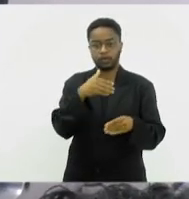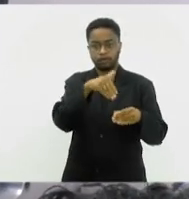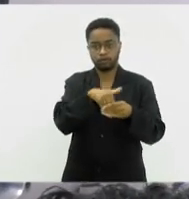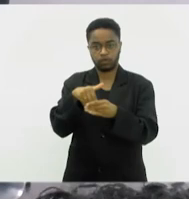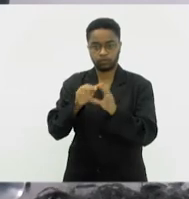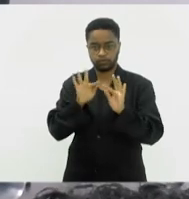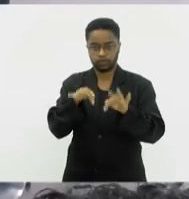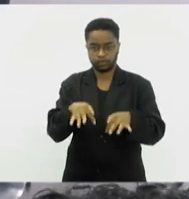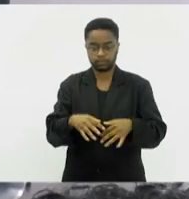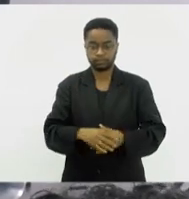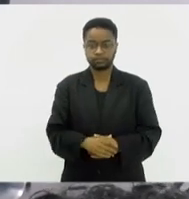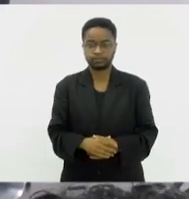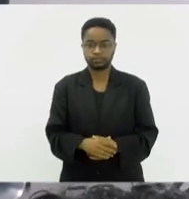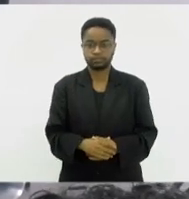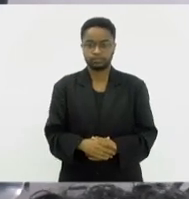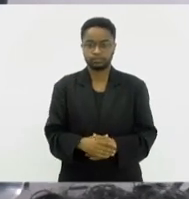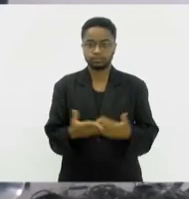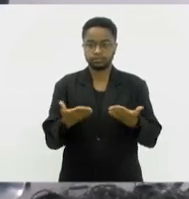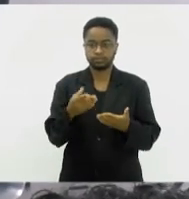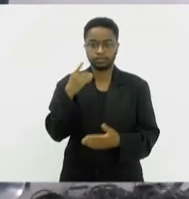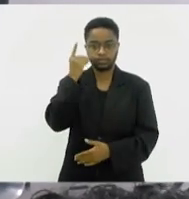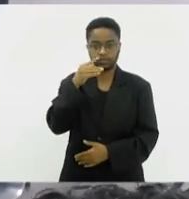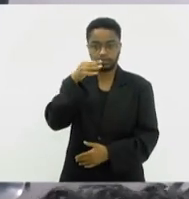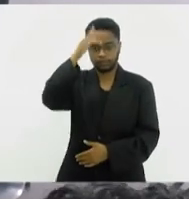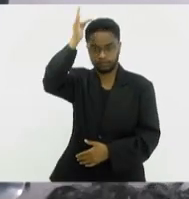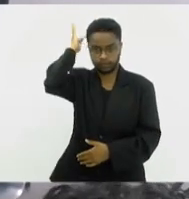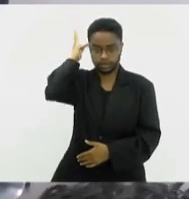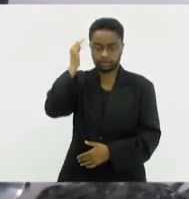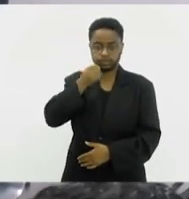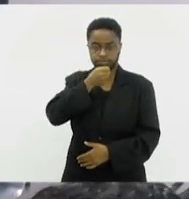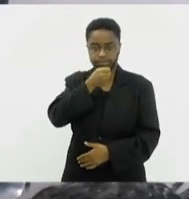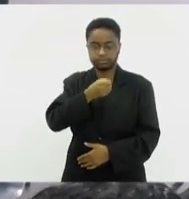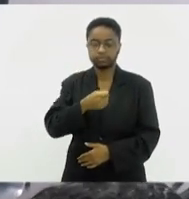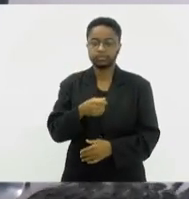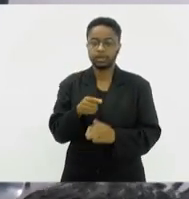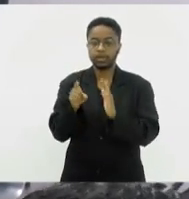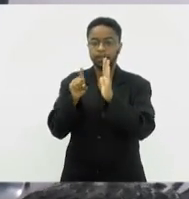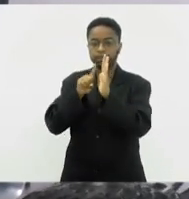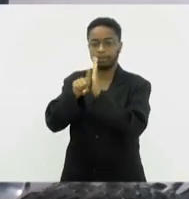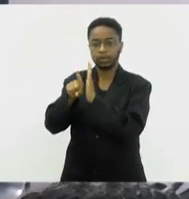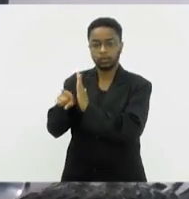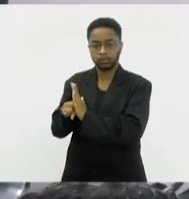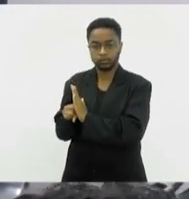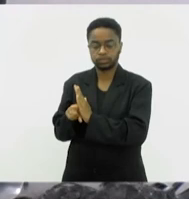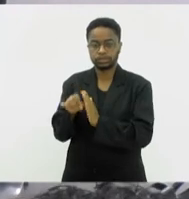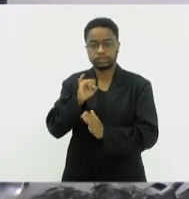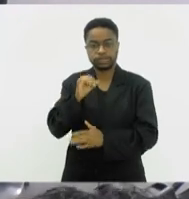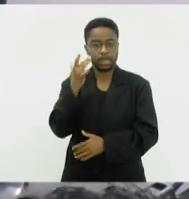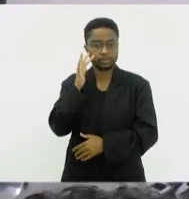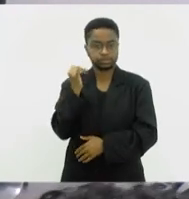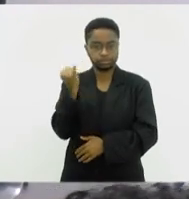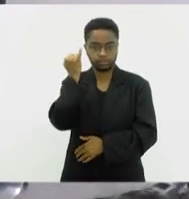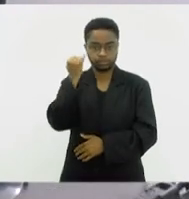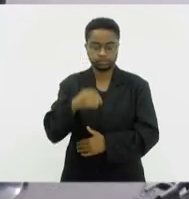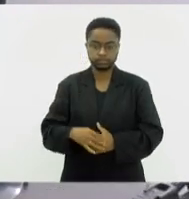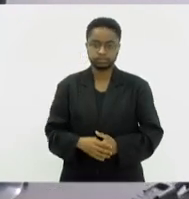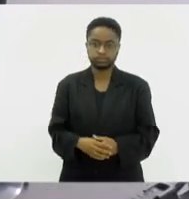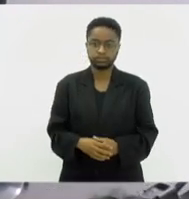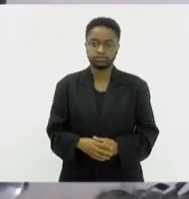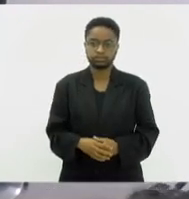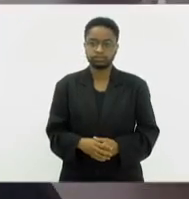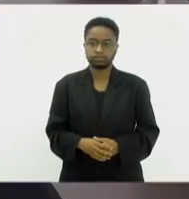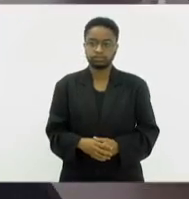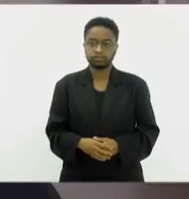ao final. Vou passar a palavra para o deputado Fred Pacheco para as perguntas que julgar pertinente.